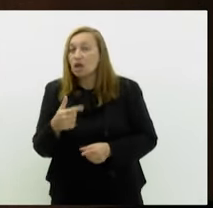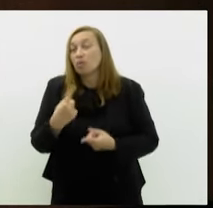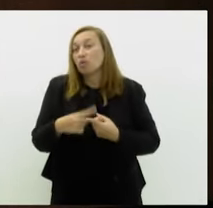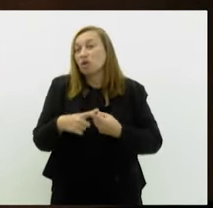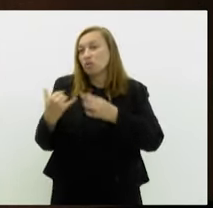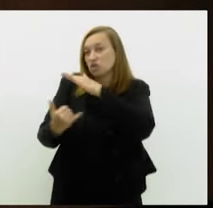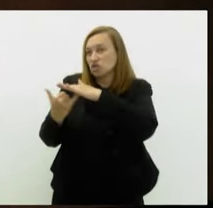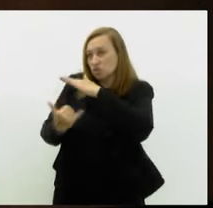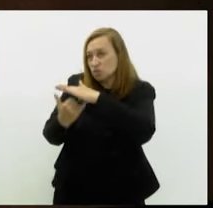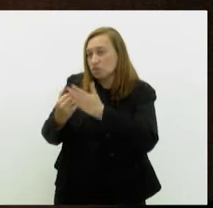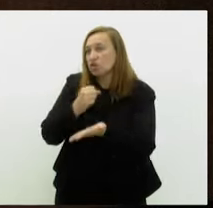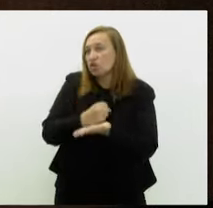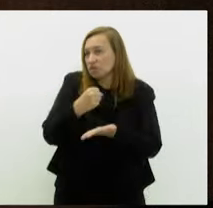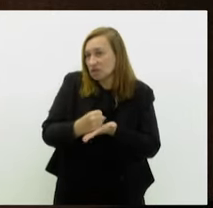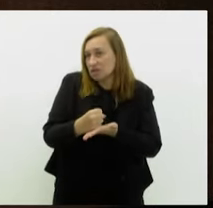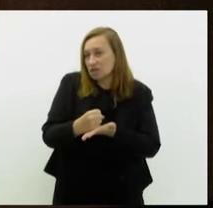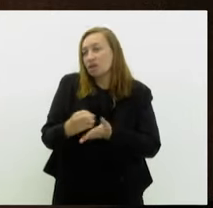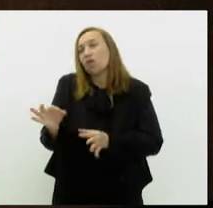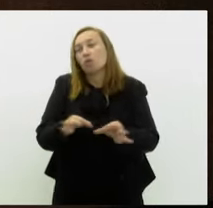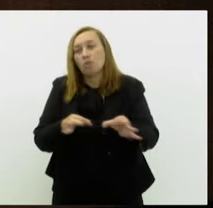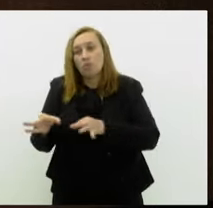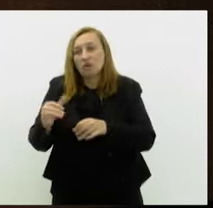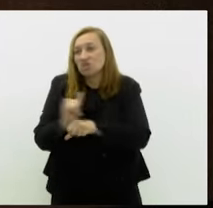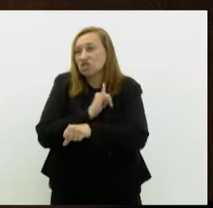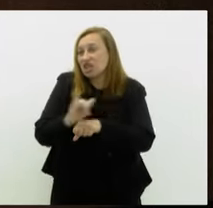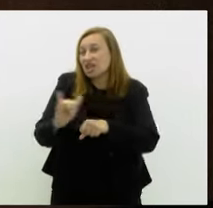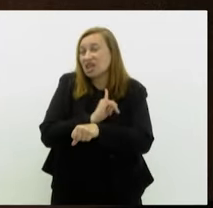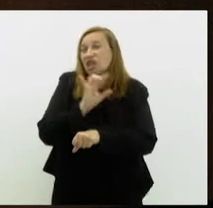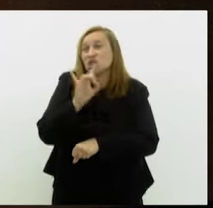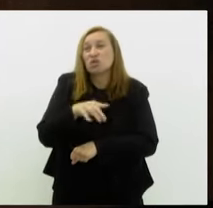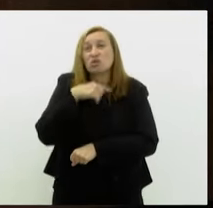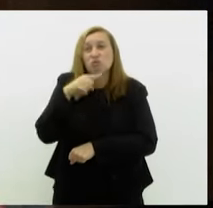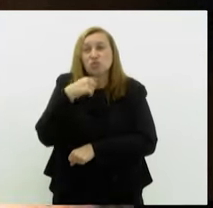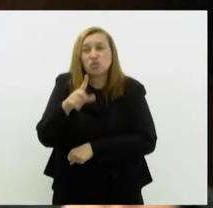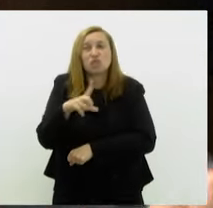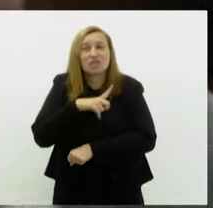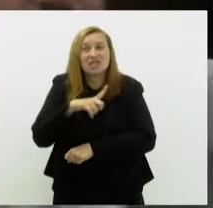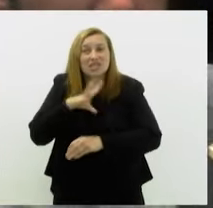contratou a revisão do plano estratégico. Eu só tenho dúvida se ele está